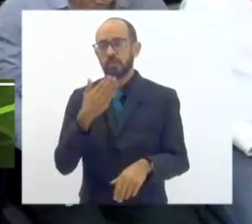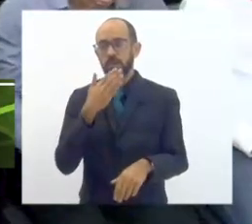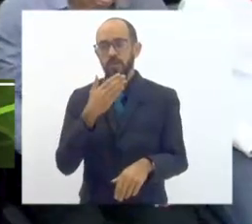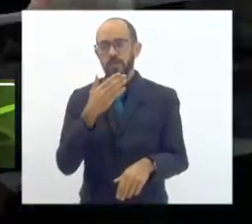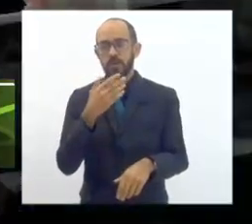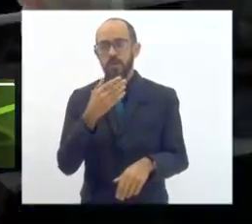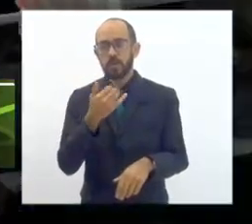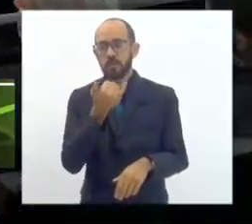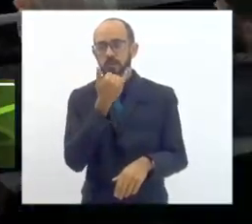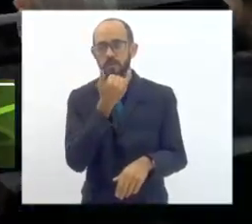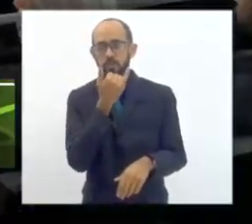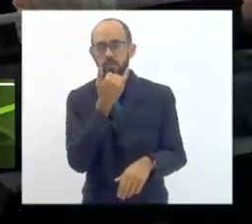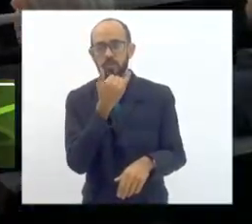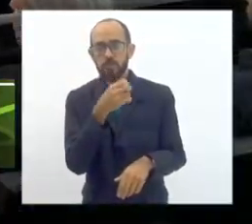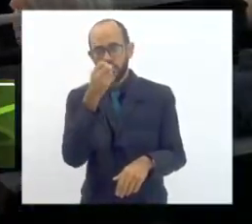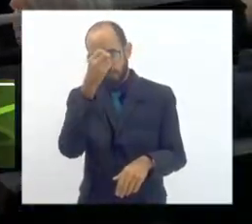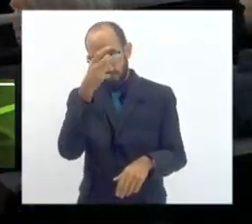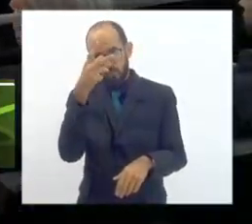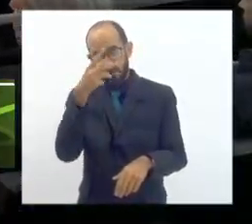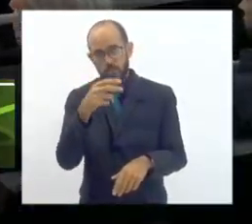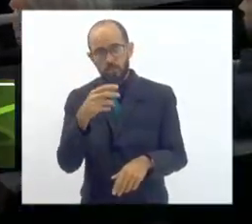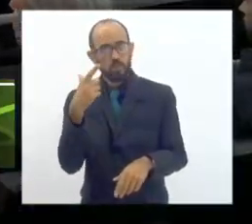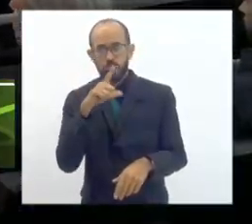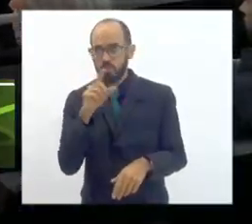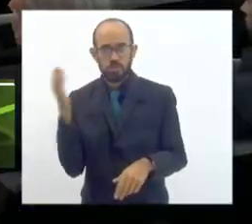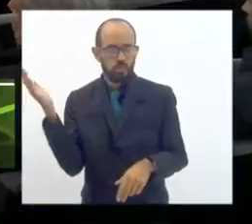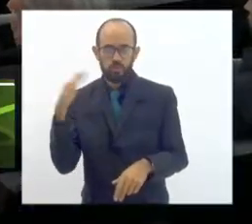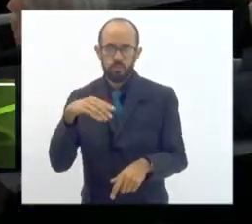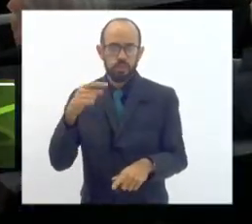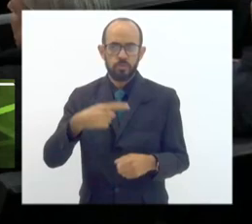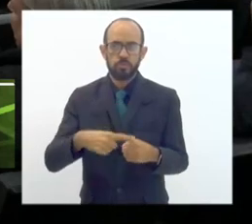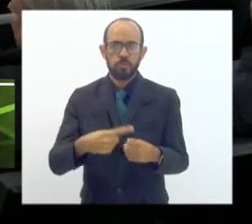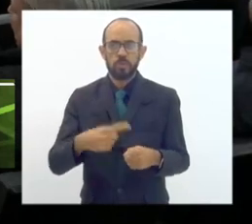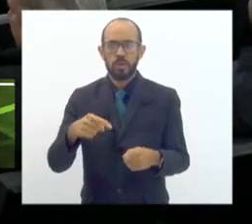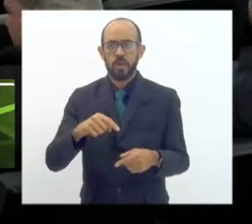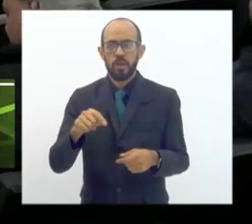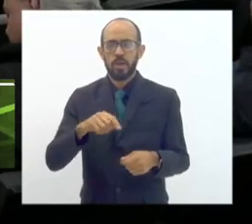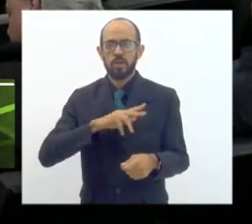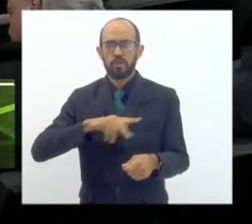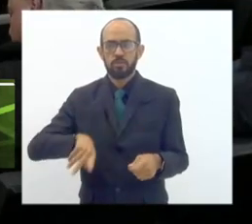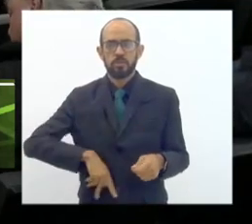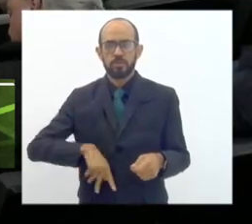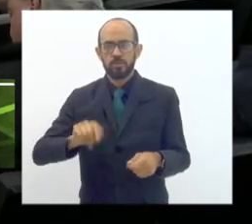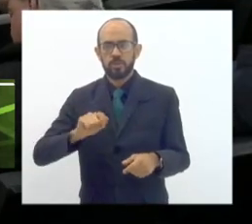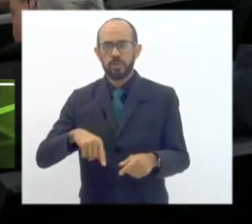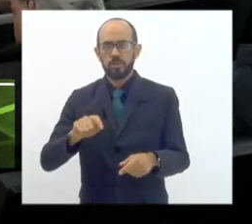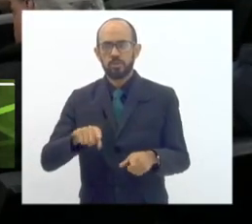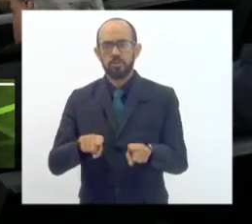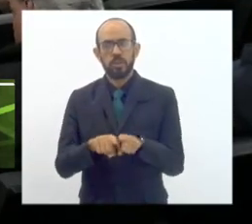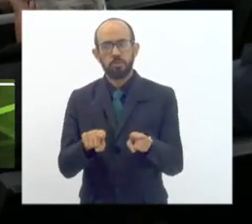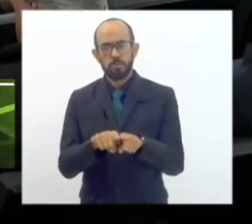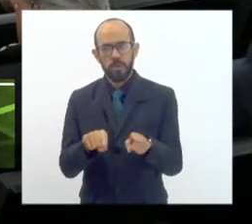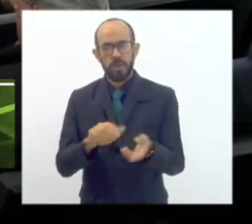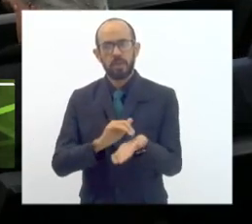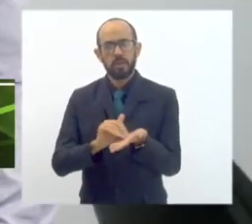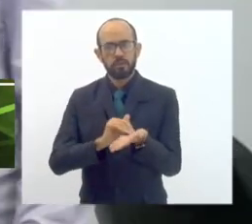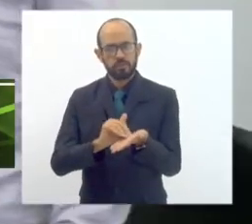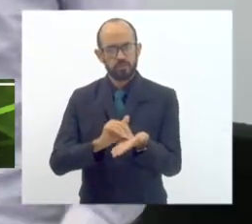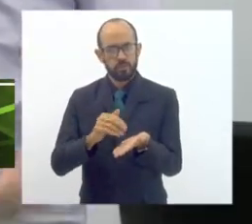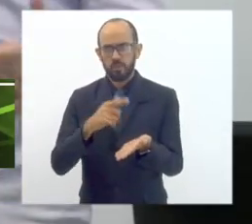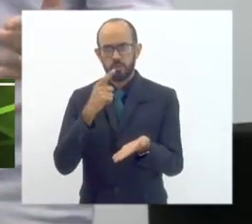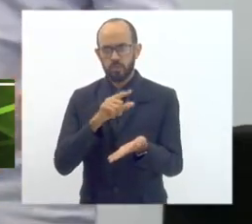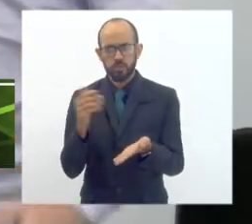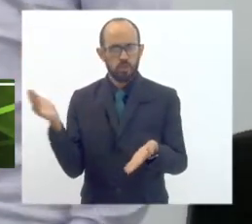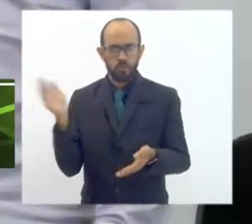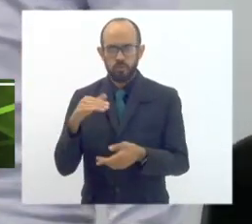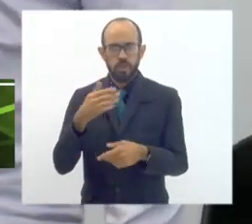Ele, infelizmente, teve uma pauta com o governo do Estado hoje. A nossa presidente da Assembleia de Gestores também, Maria da Conceição, uma pessoa conhecida, também não pôde estar presente. E